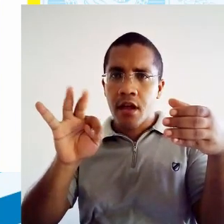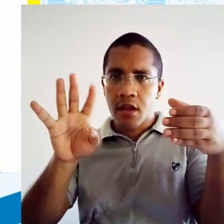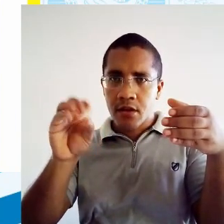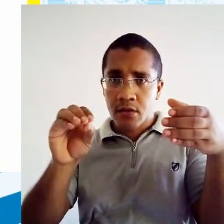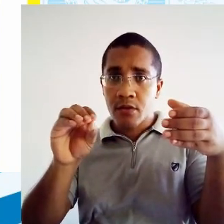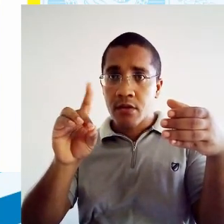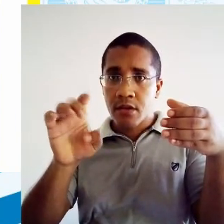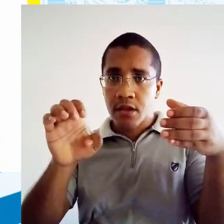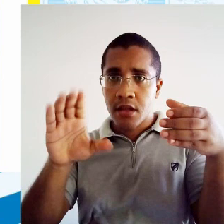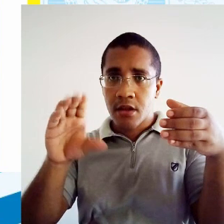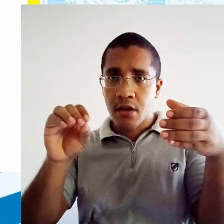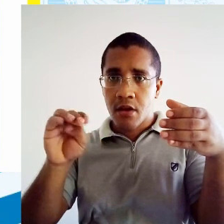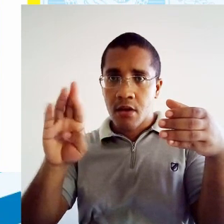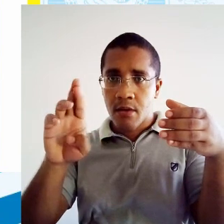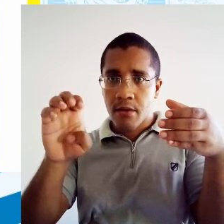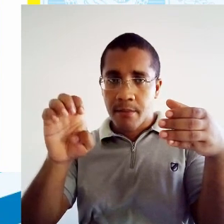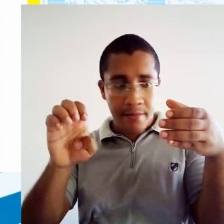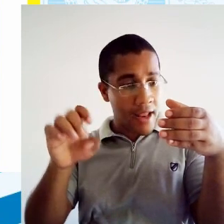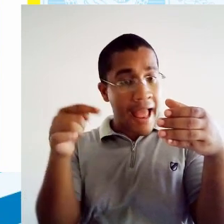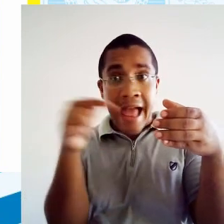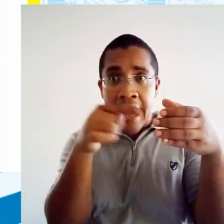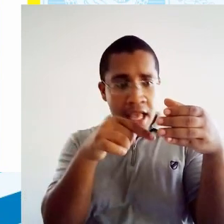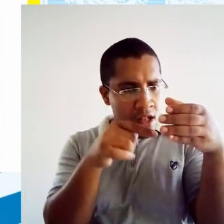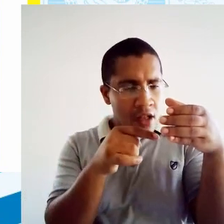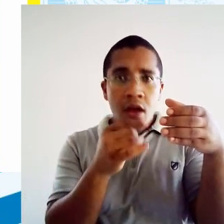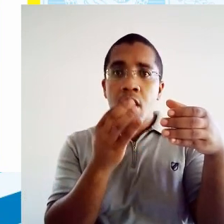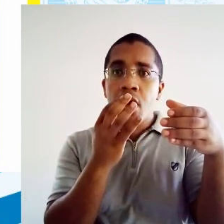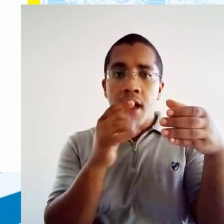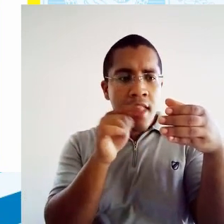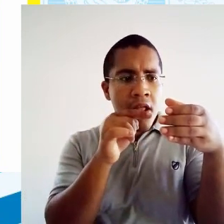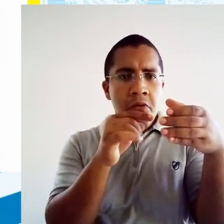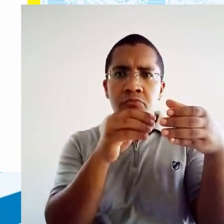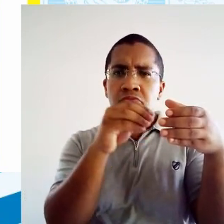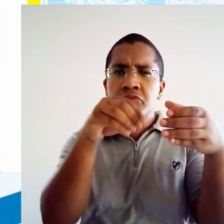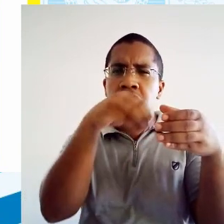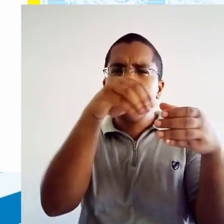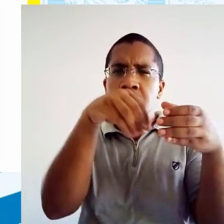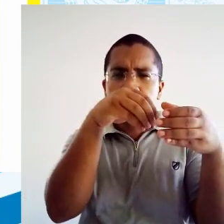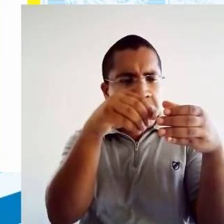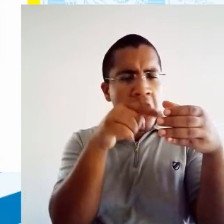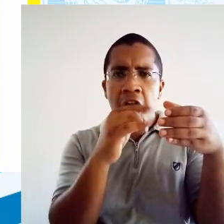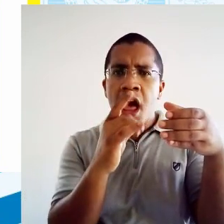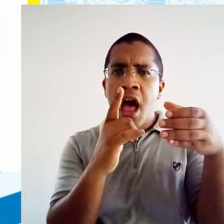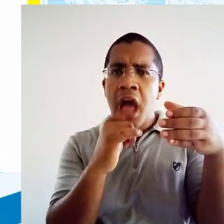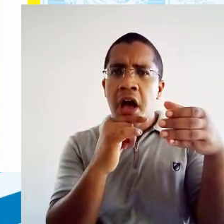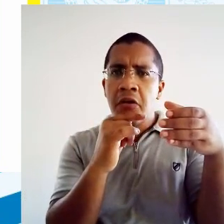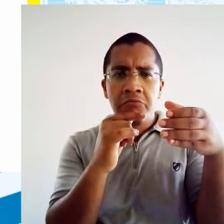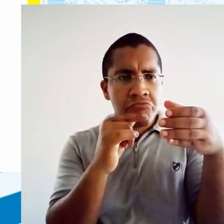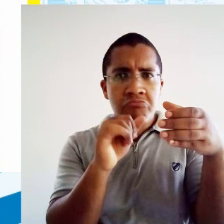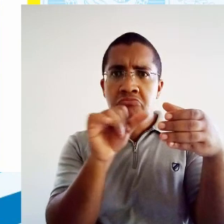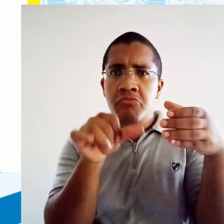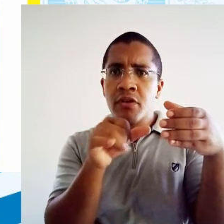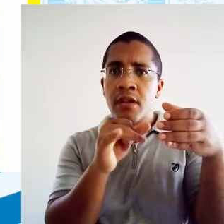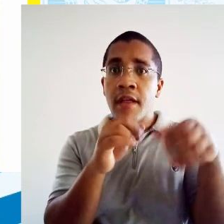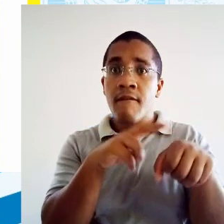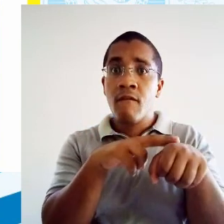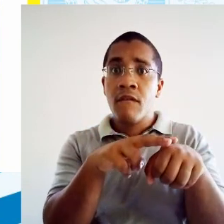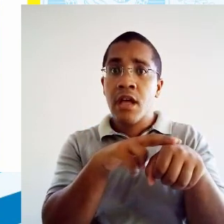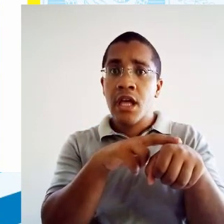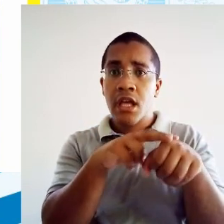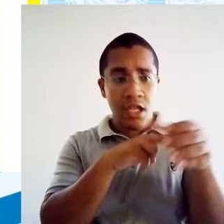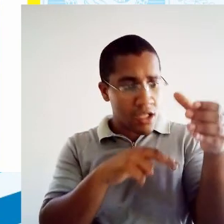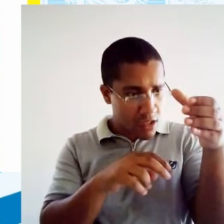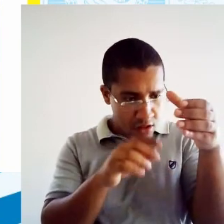solução tem sua cor alterada para verde e sobra um depósito ao fundo do recipiente,